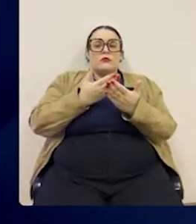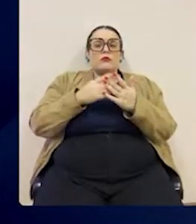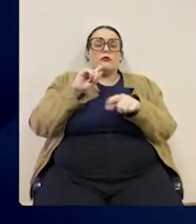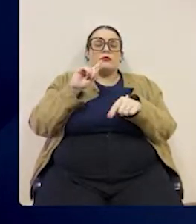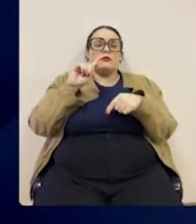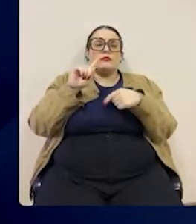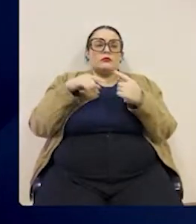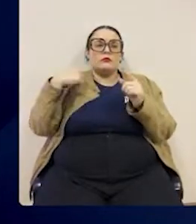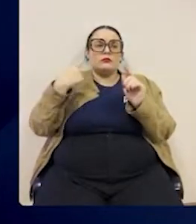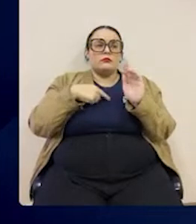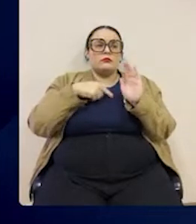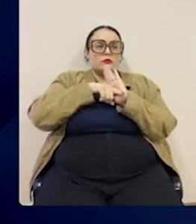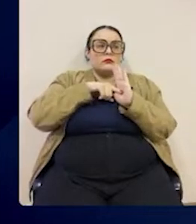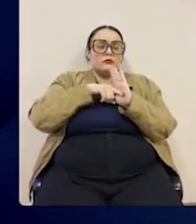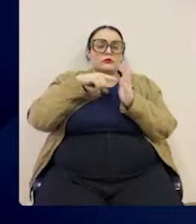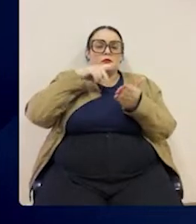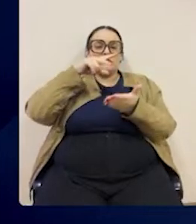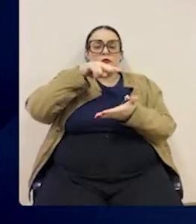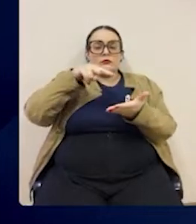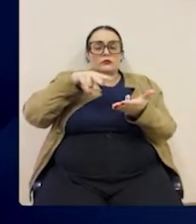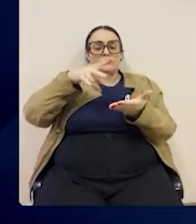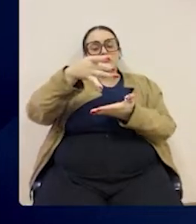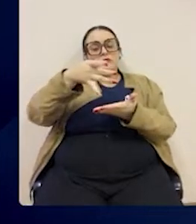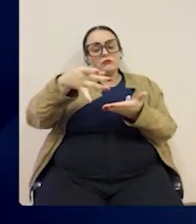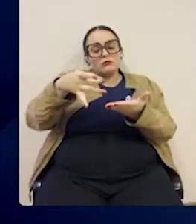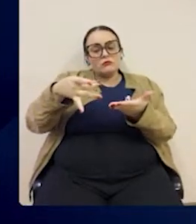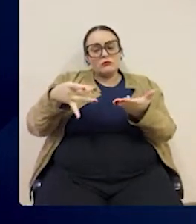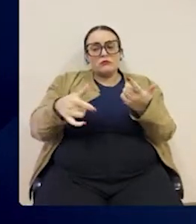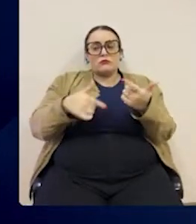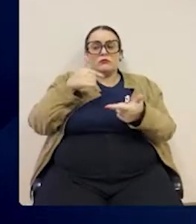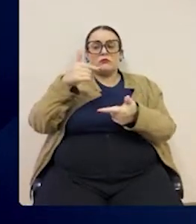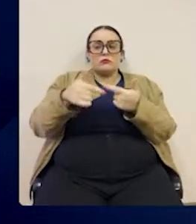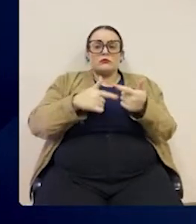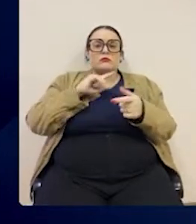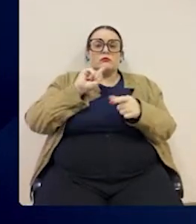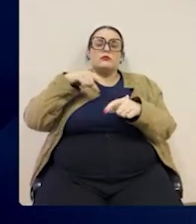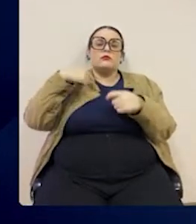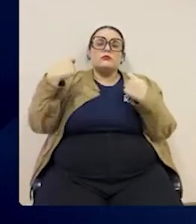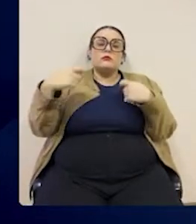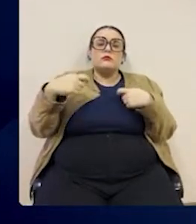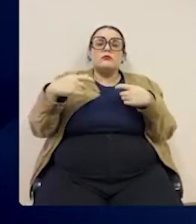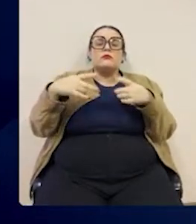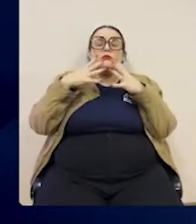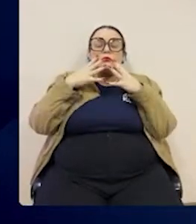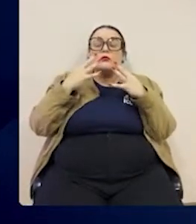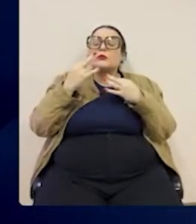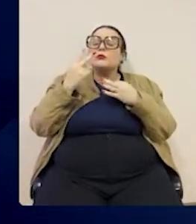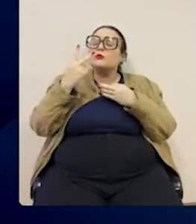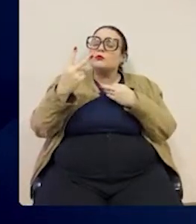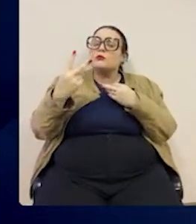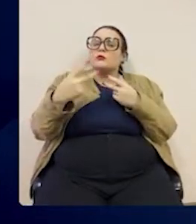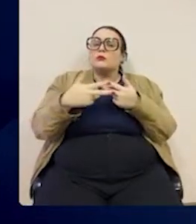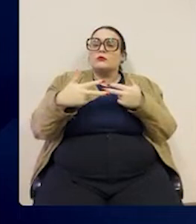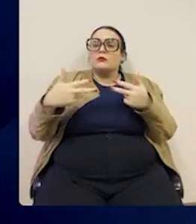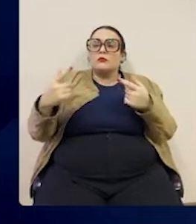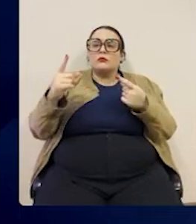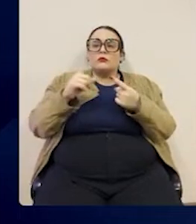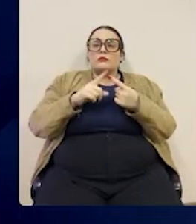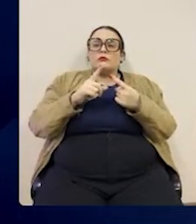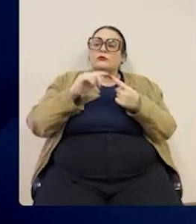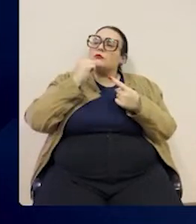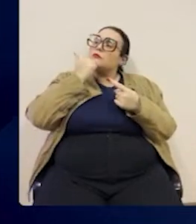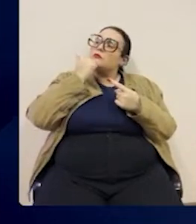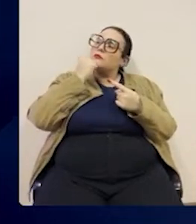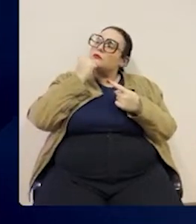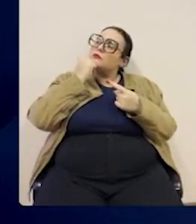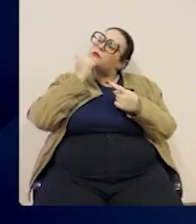vai analisar, vai fazer a leitura cuidadosa mesmo desse trabalho, a gente tem que observar duas coisas. Primeiro, que a ciência nem sempre